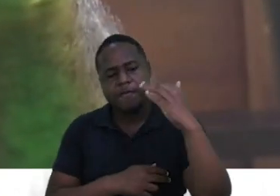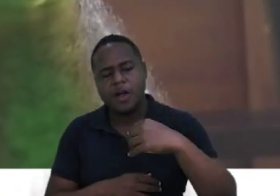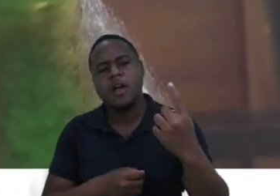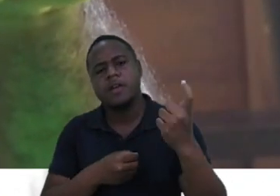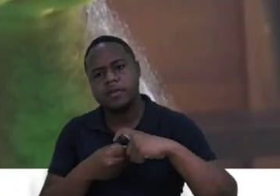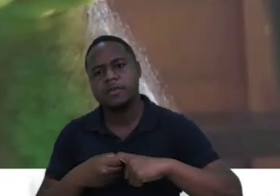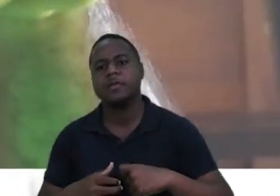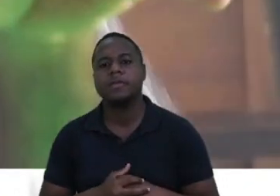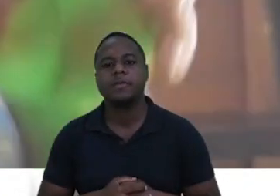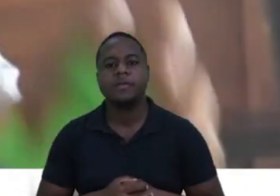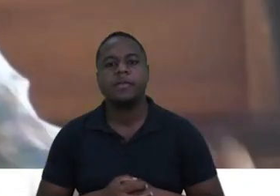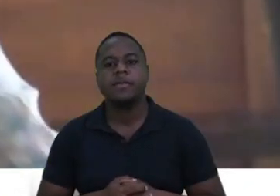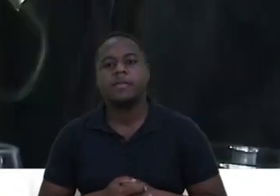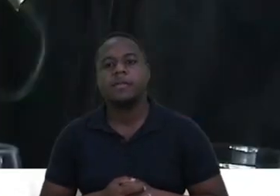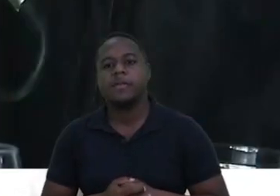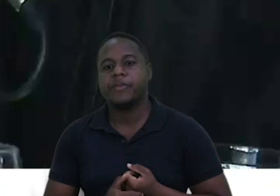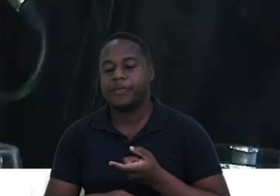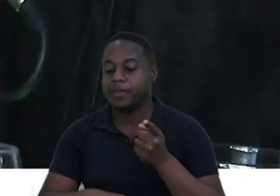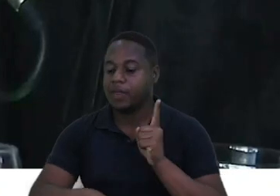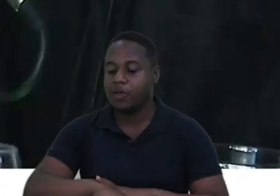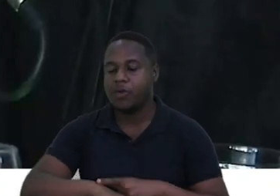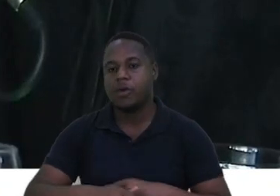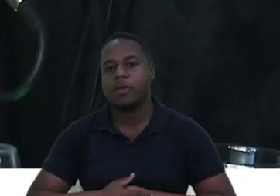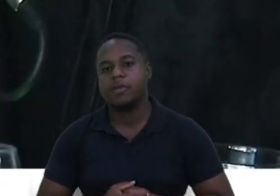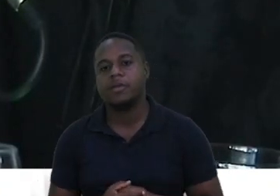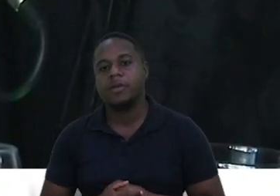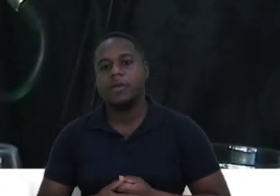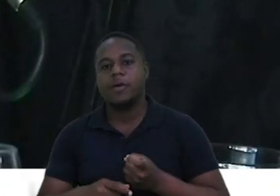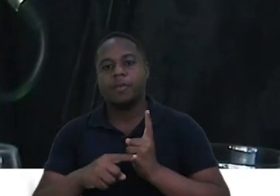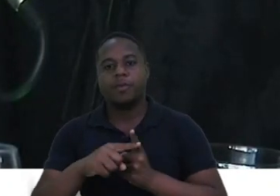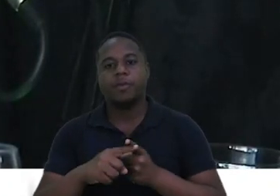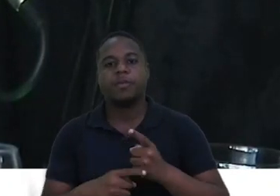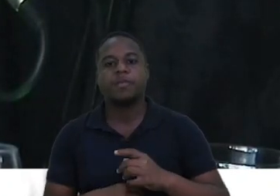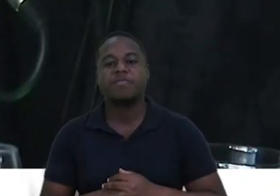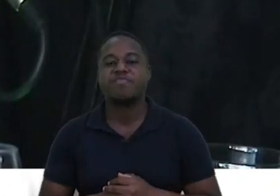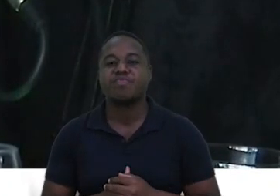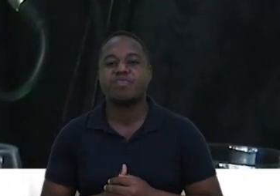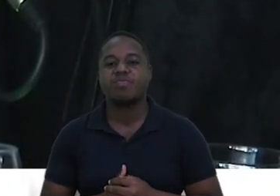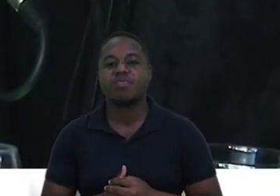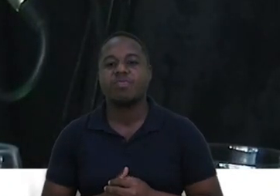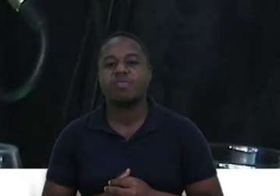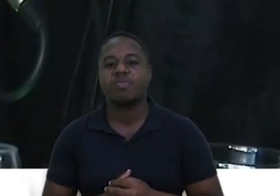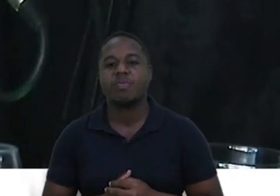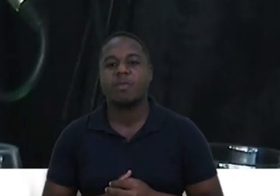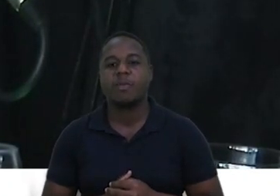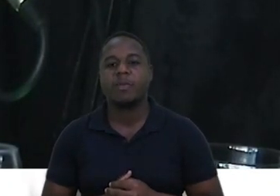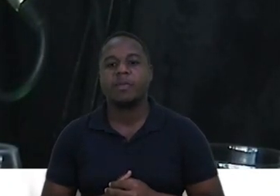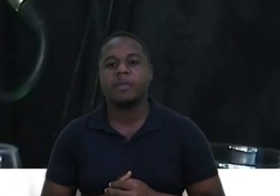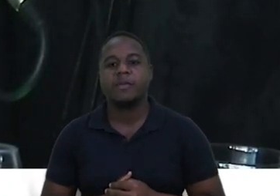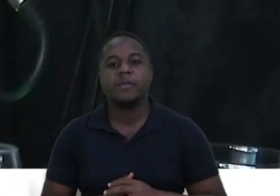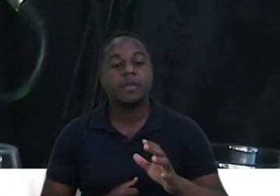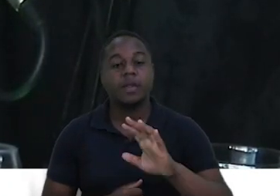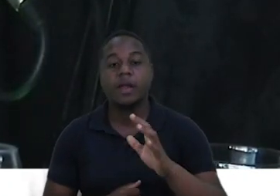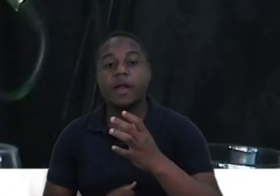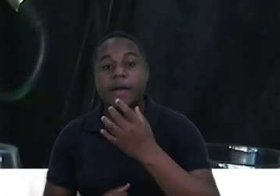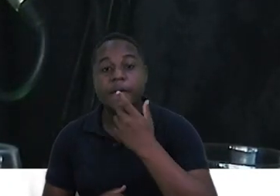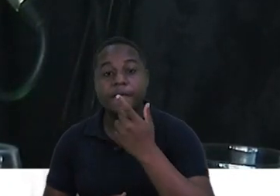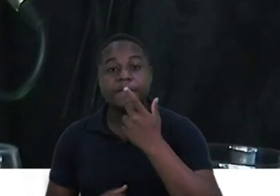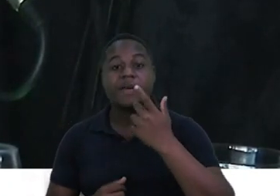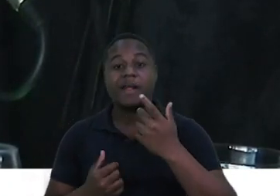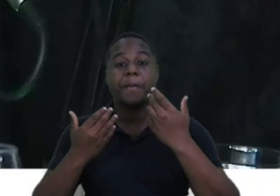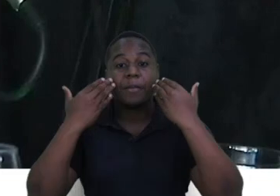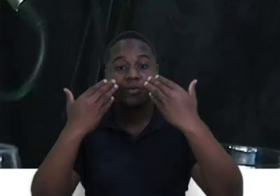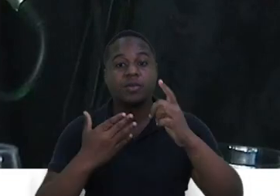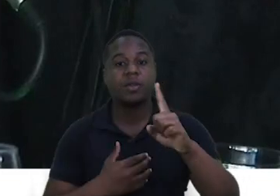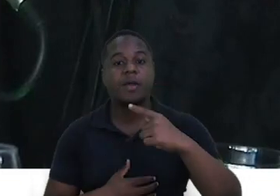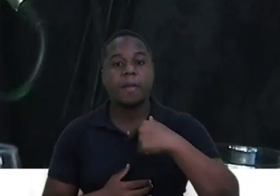reação? Oxe, na hora de voltar. Porque quando a gente está... De mostrar para eles que não era aquilo que eles estavam pensando. Não, nem para eles,